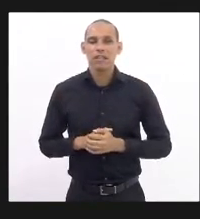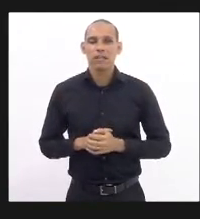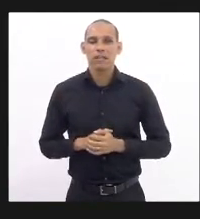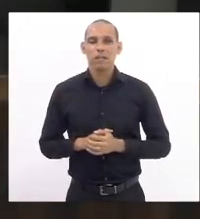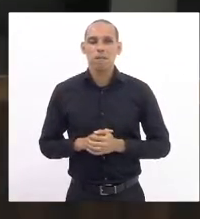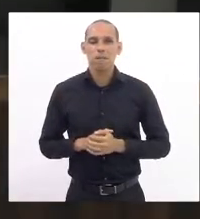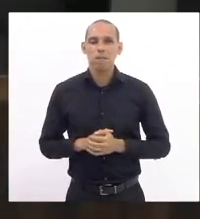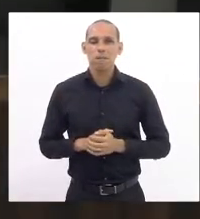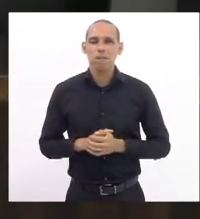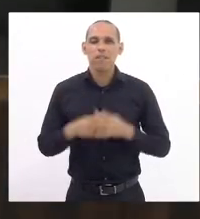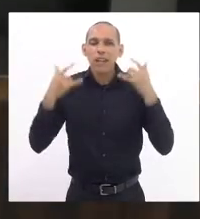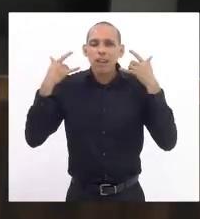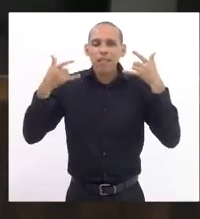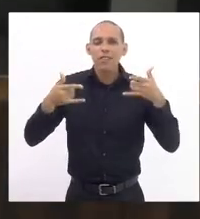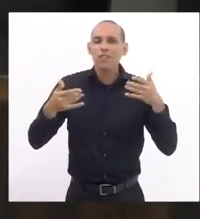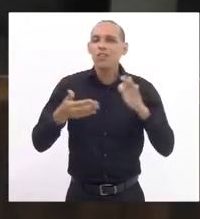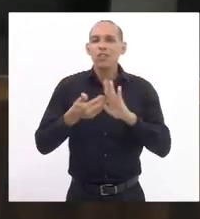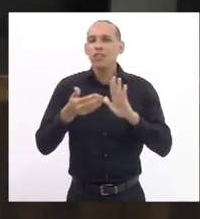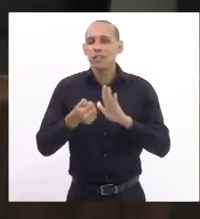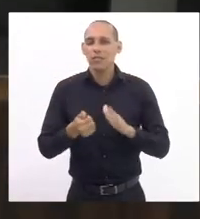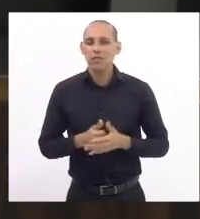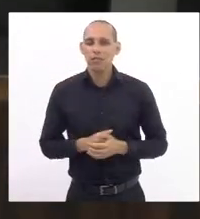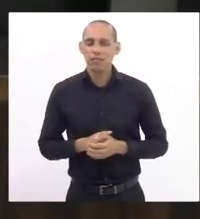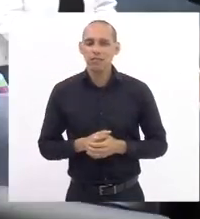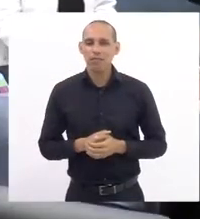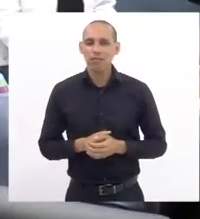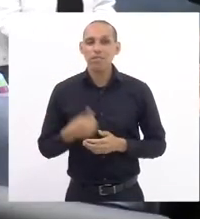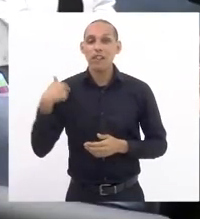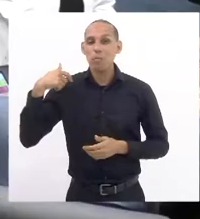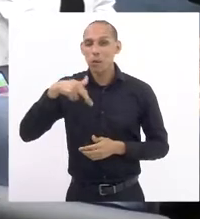Marcelo. Tira essa coisa aí, Marcelo. Estou descendo.